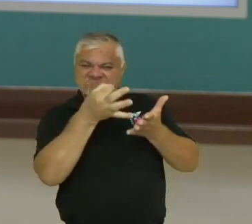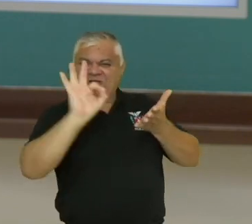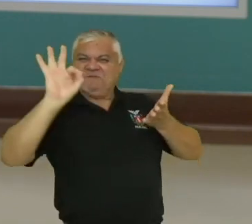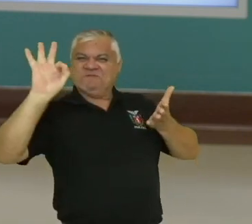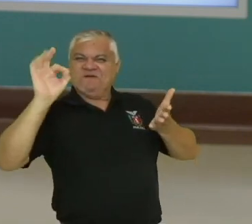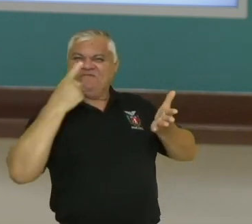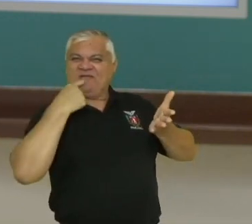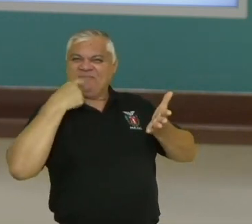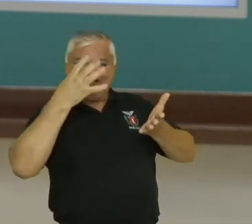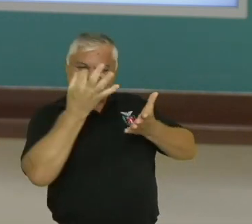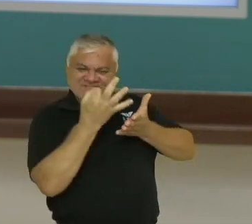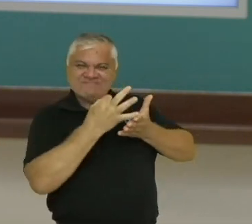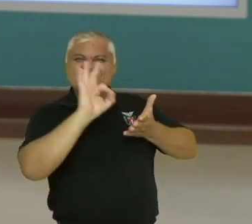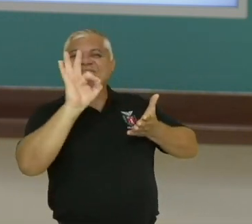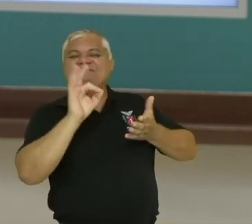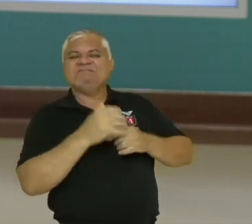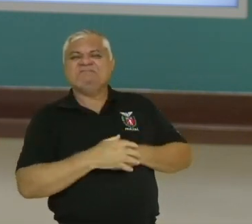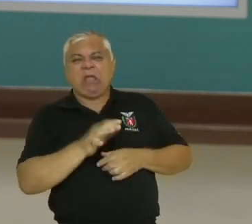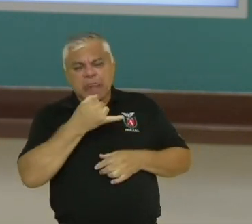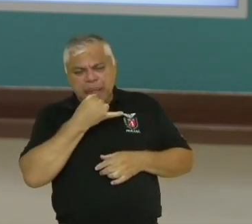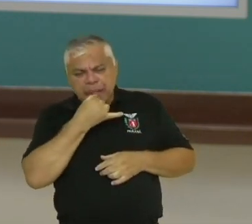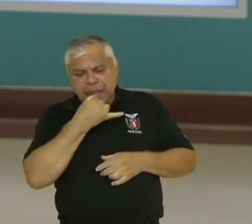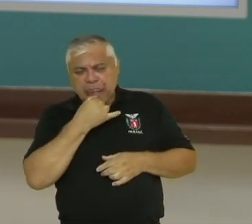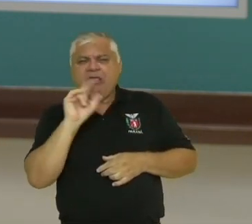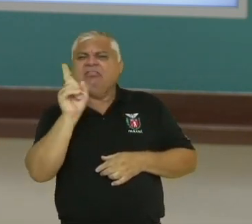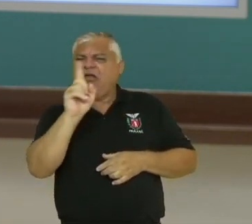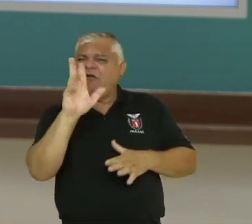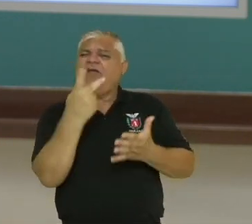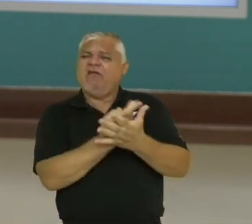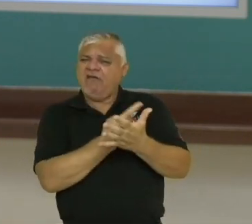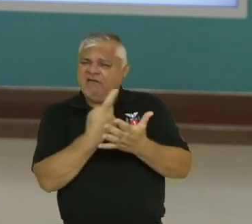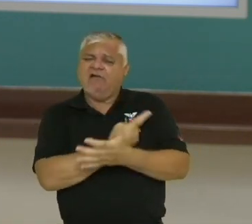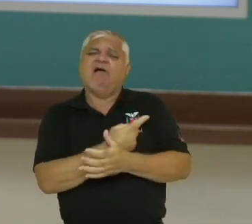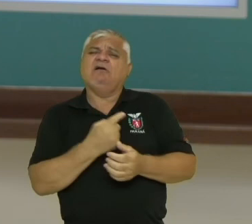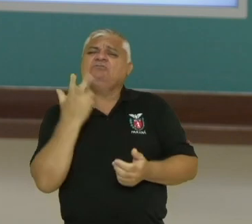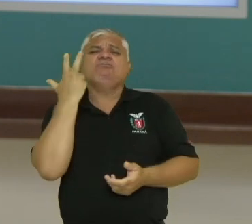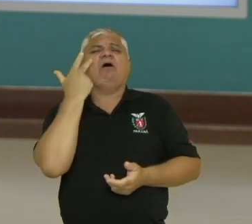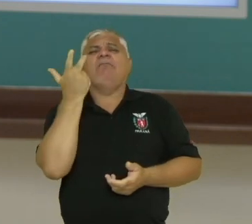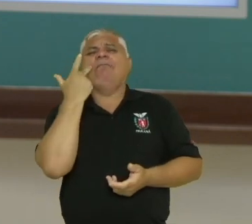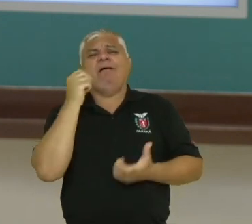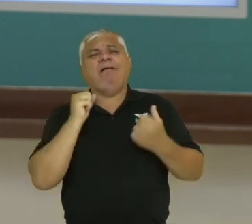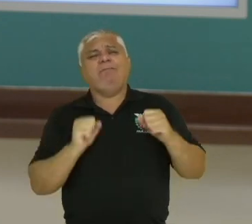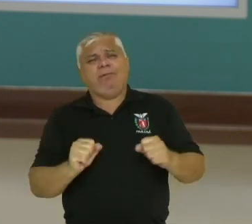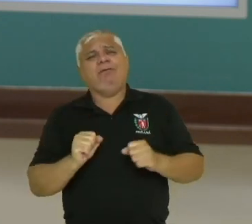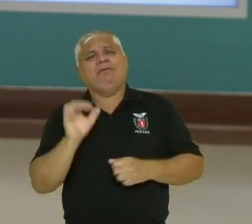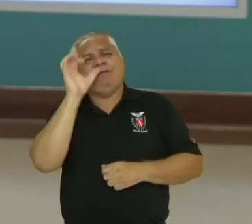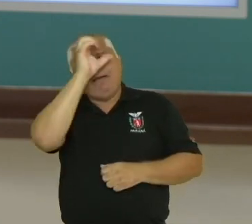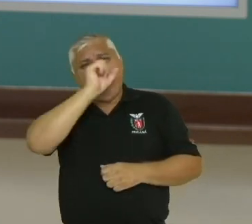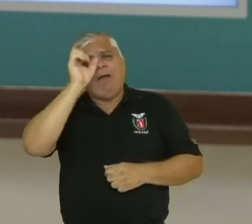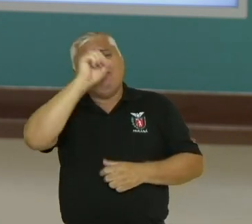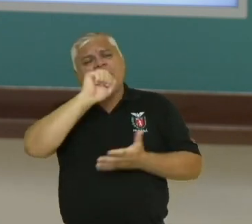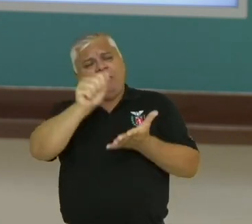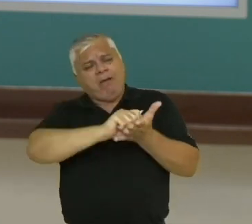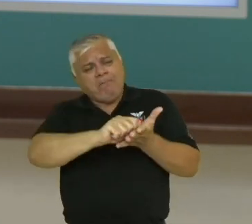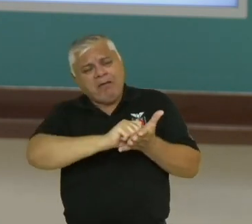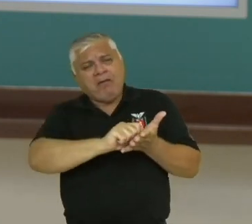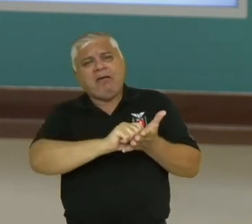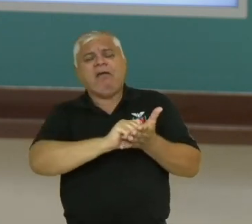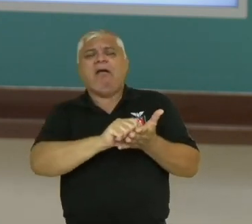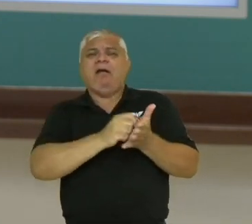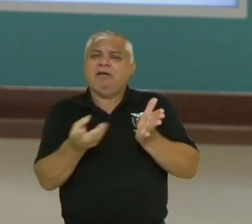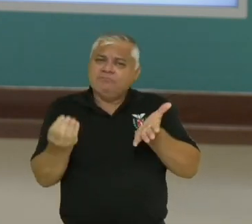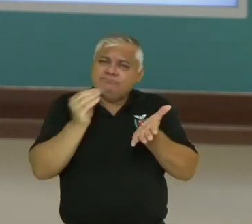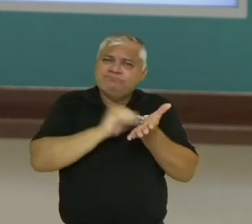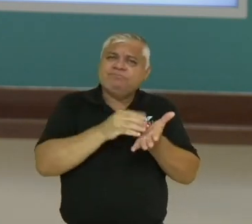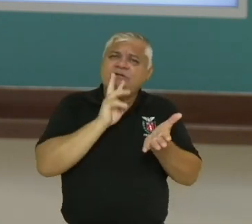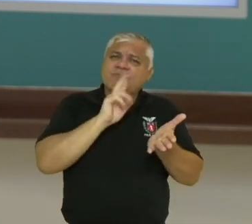sua resposta. Se não, não fique triste. É normal a gente errar. Nós estamos aprendendo. Pegue a borracha, apague e coloque a